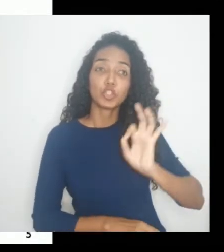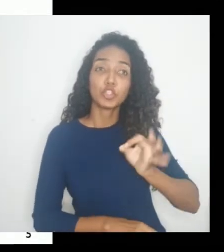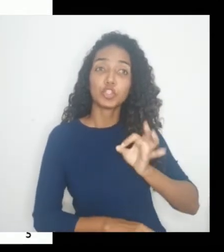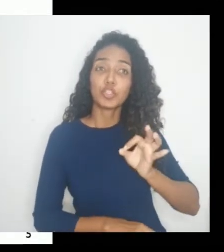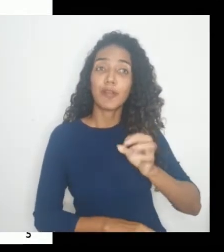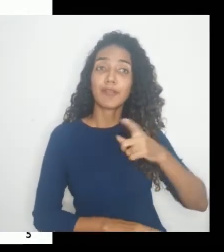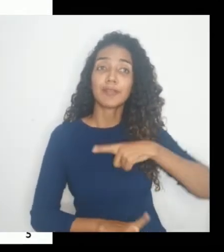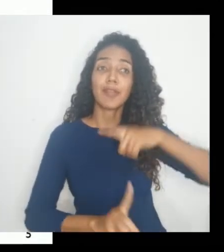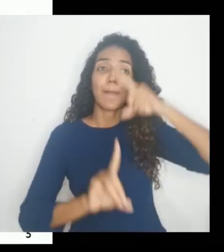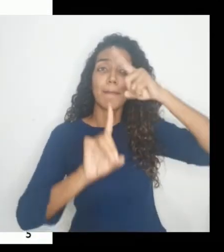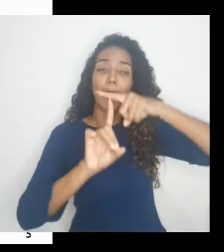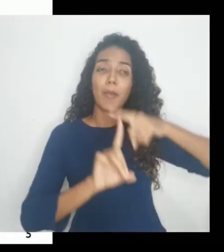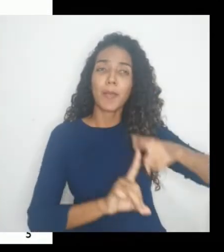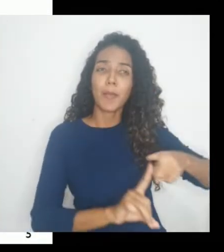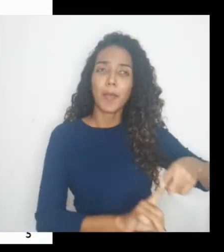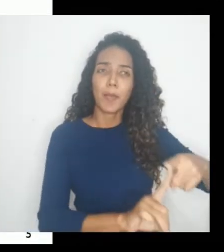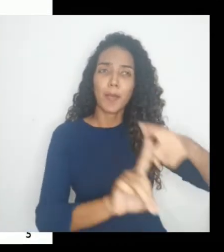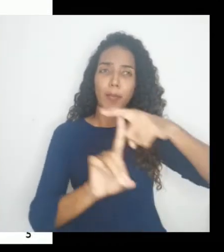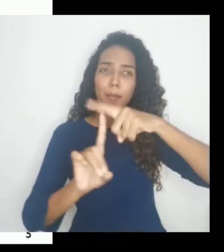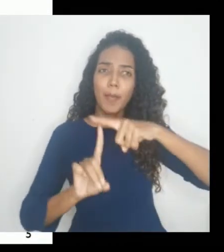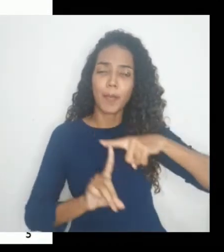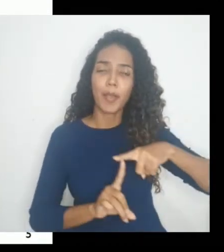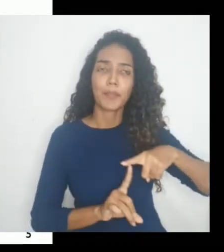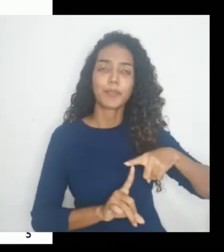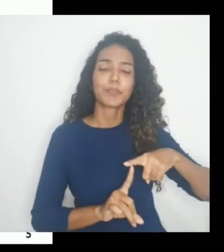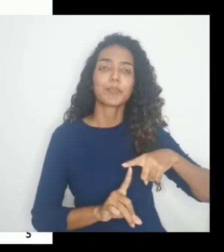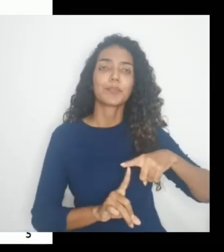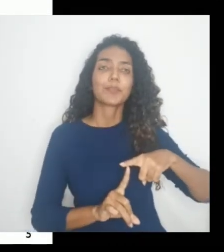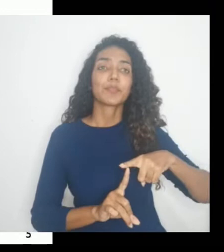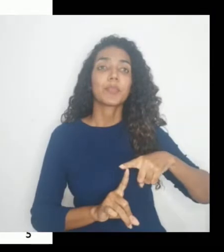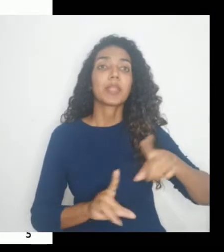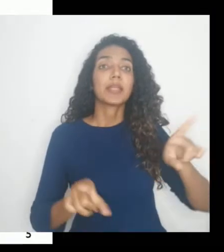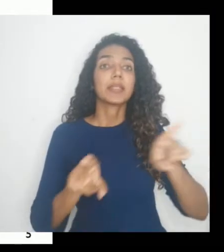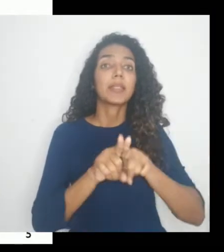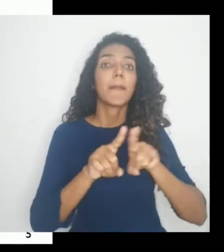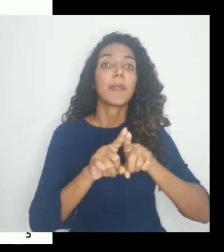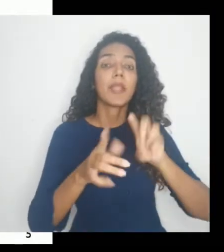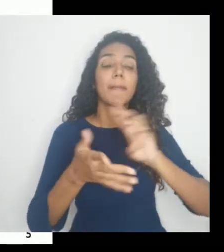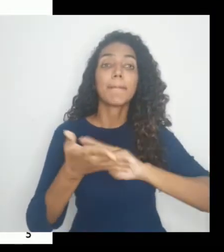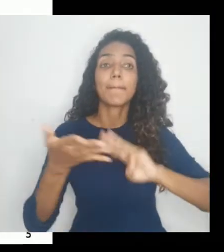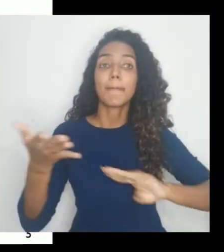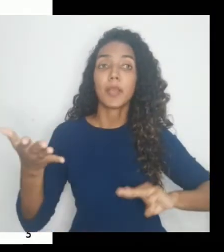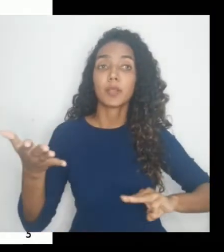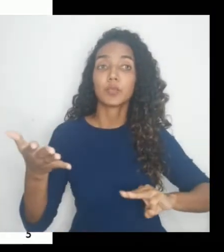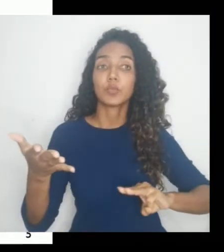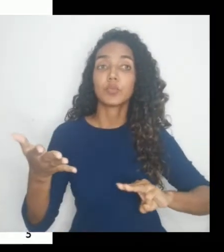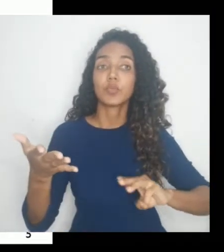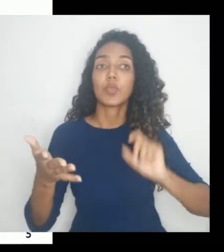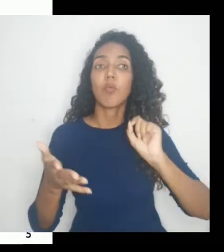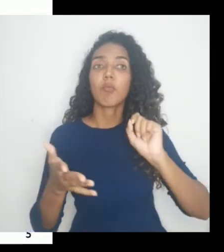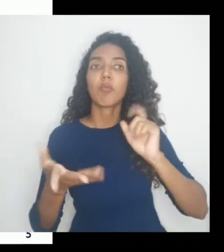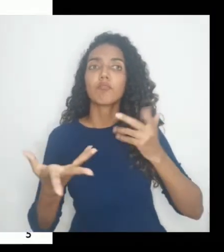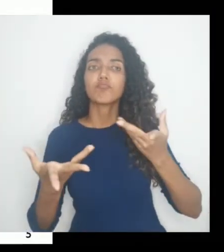tipo associado. E métodos vão ser ações ou operações que vão ser